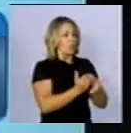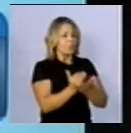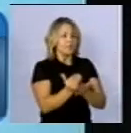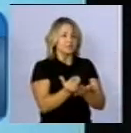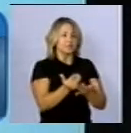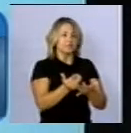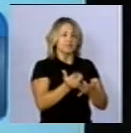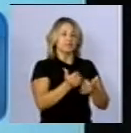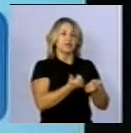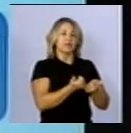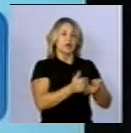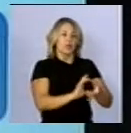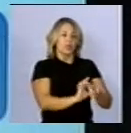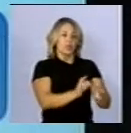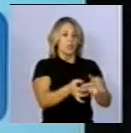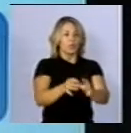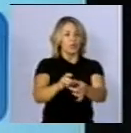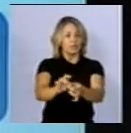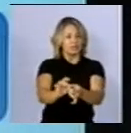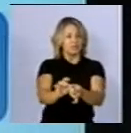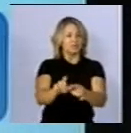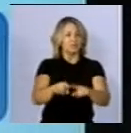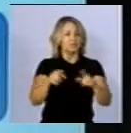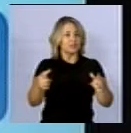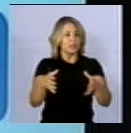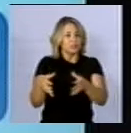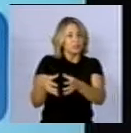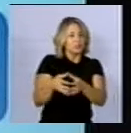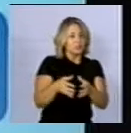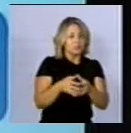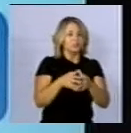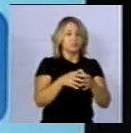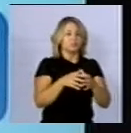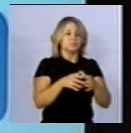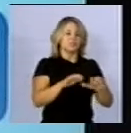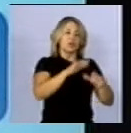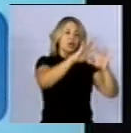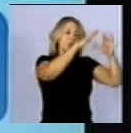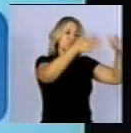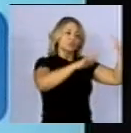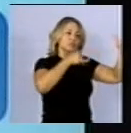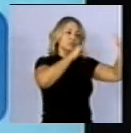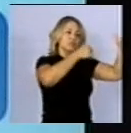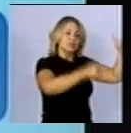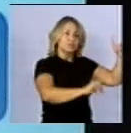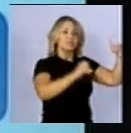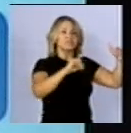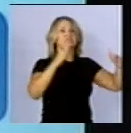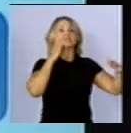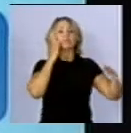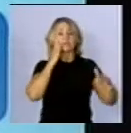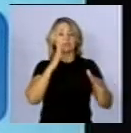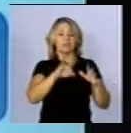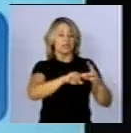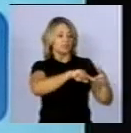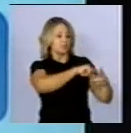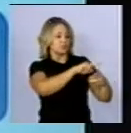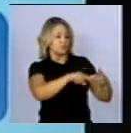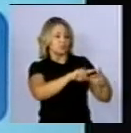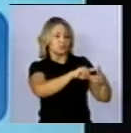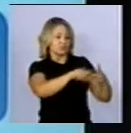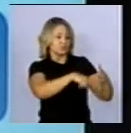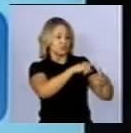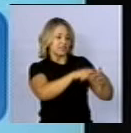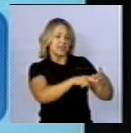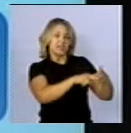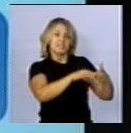correntes então a intensidade do campo criado por cada uma dessas fases se admitirmos que ambas as fases ambas perdão as